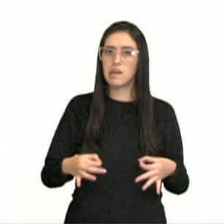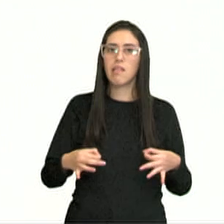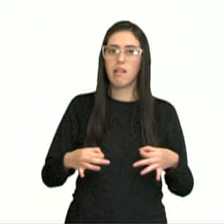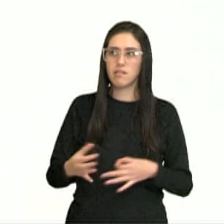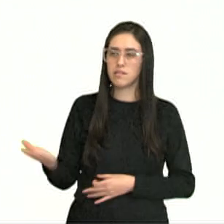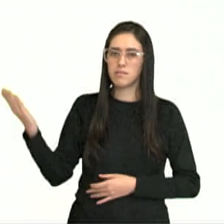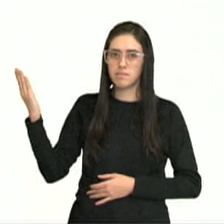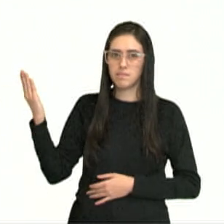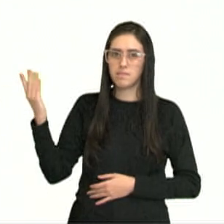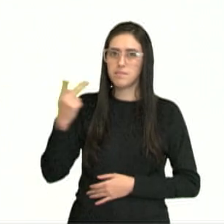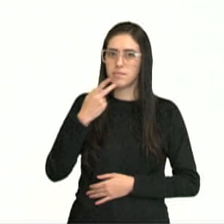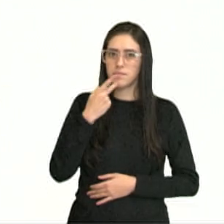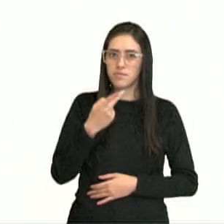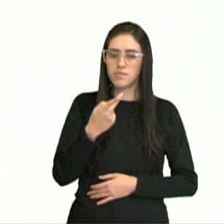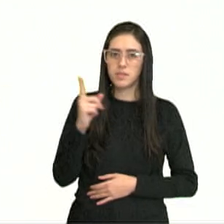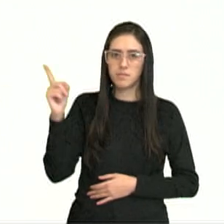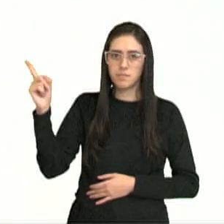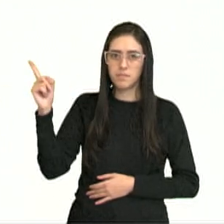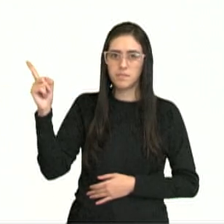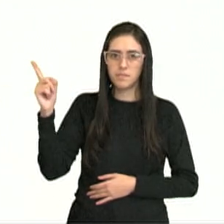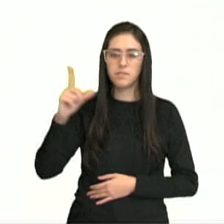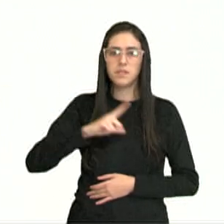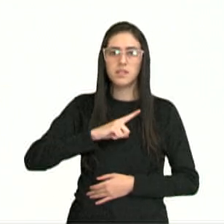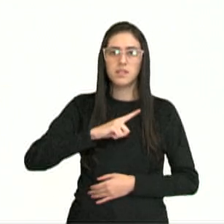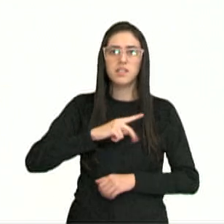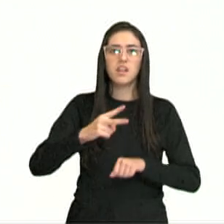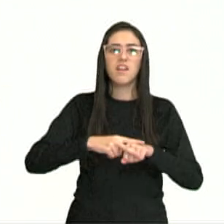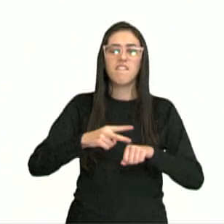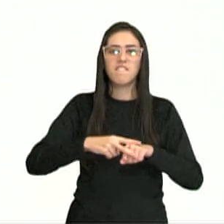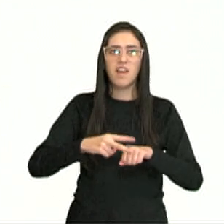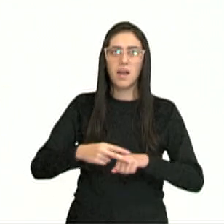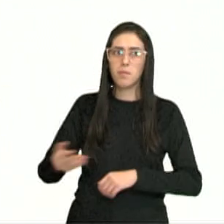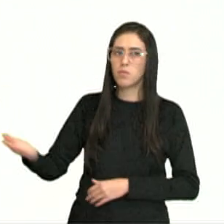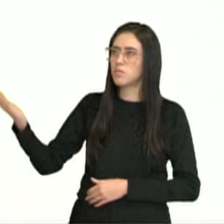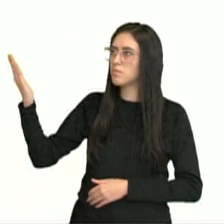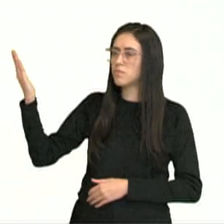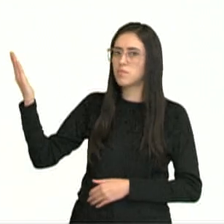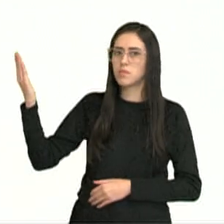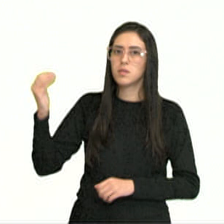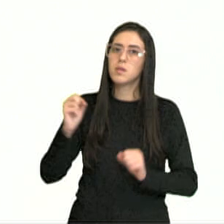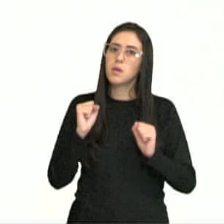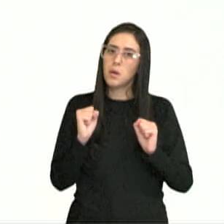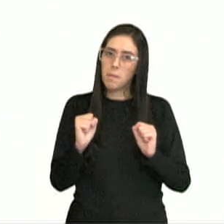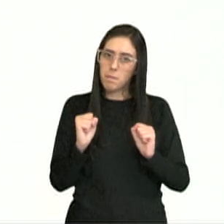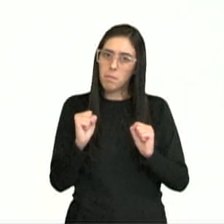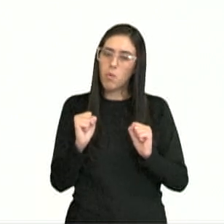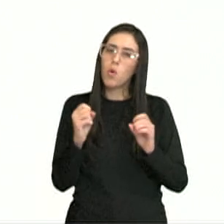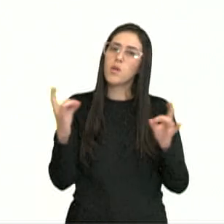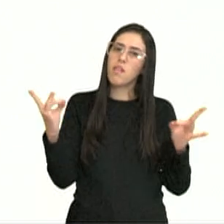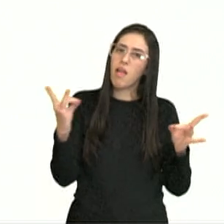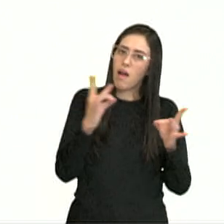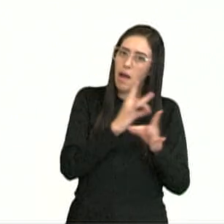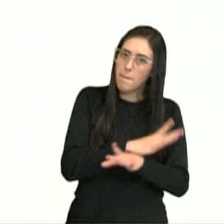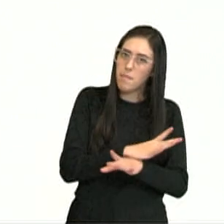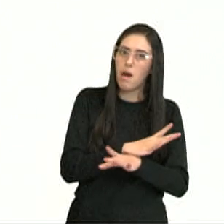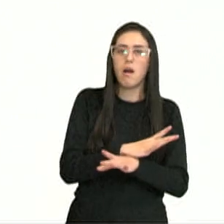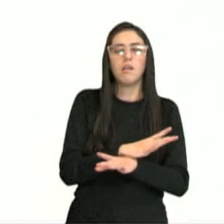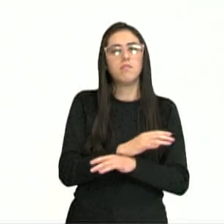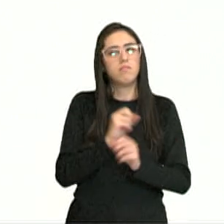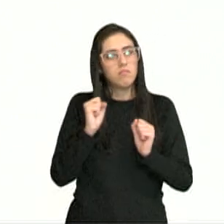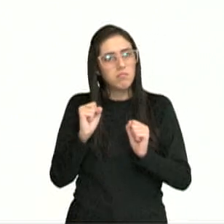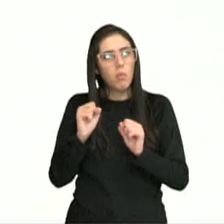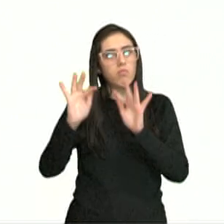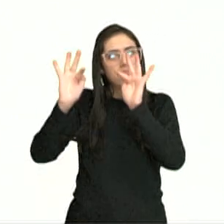está numa locução verbal, o verbo o deve encerrar está no indicativo também, né?